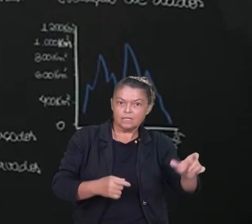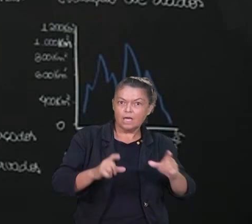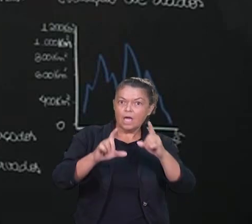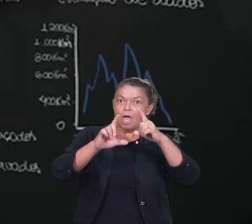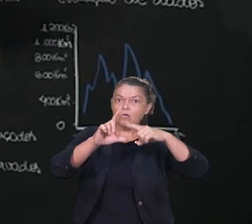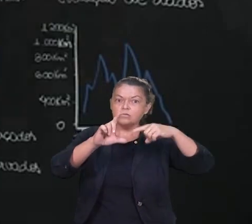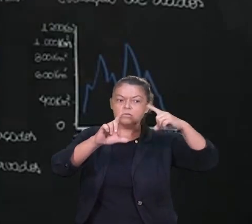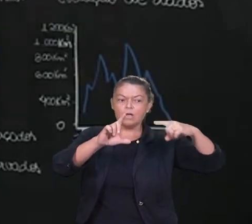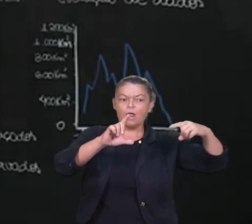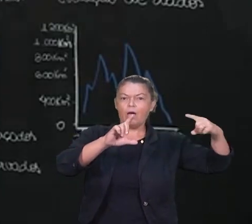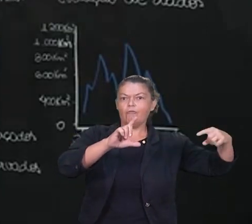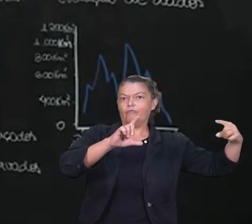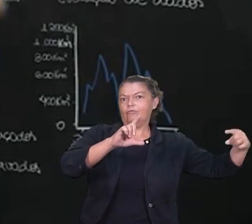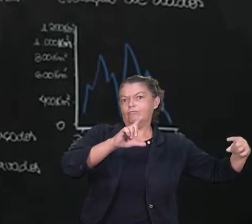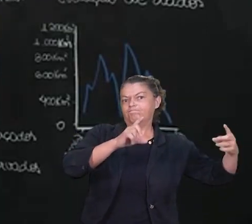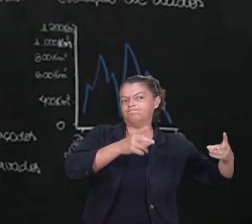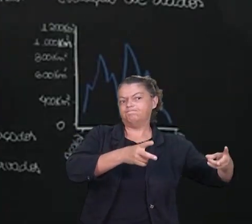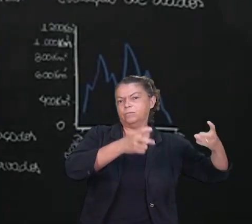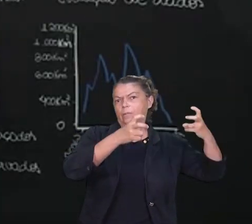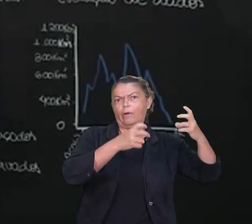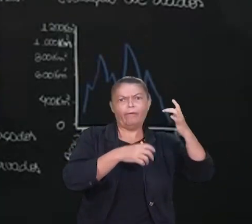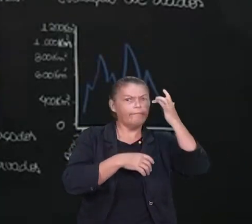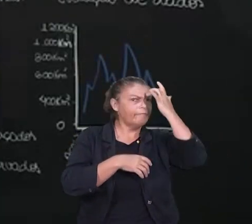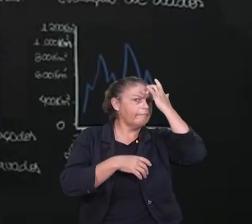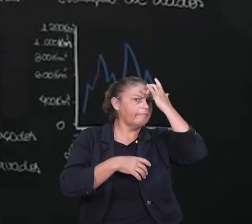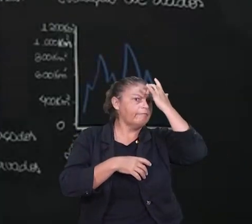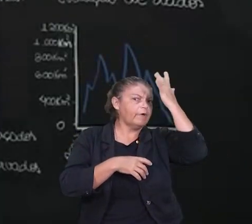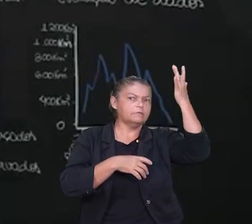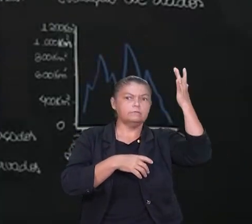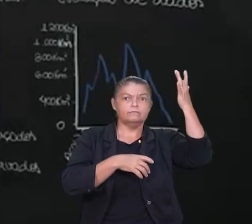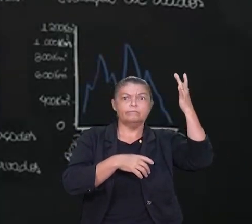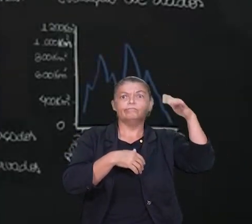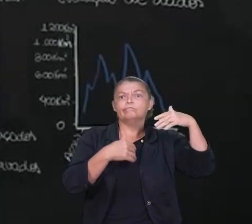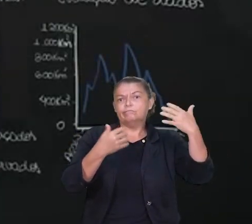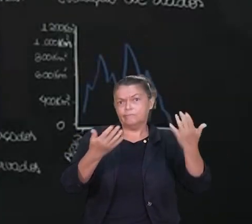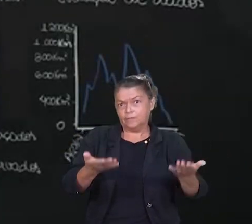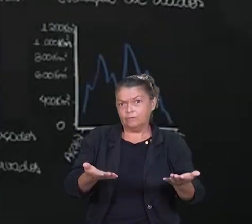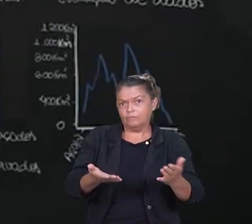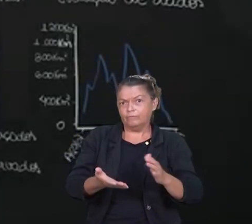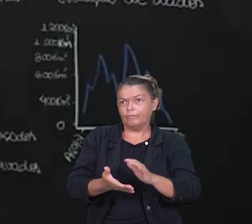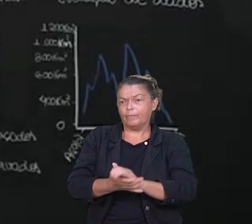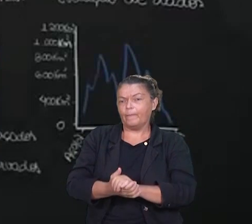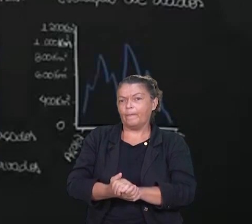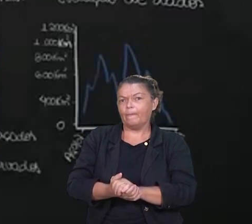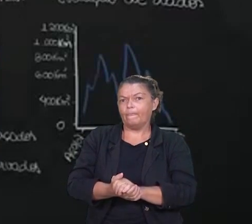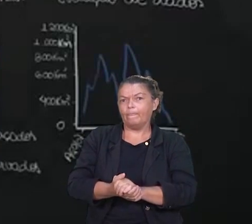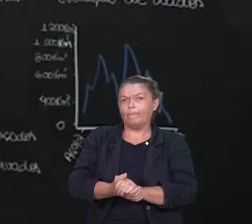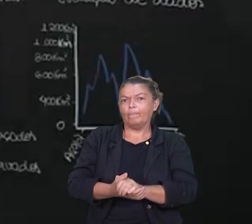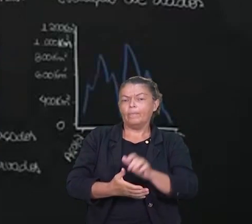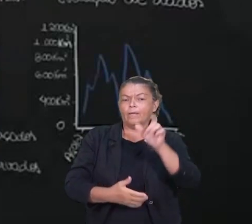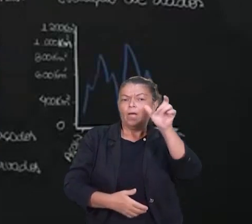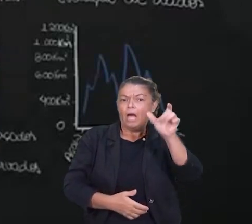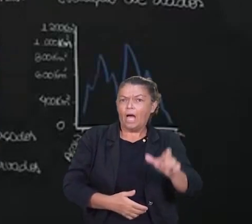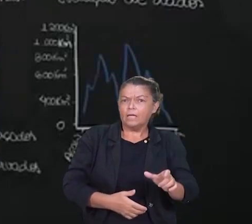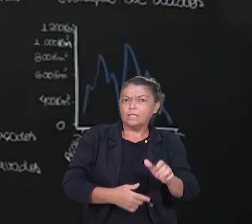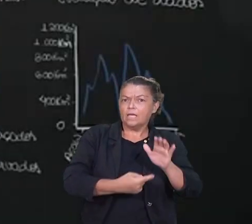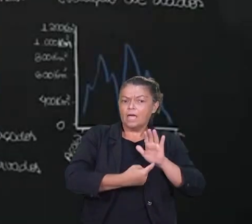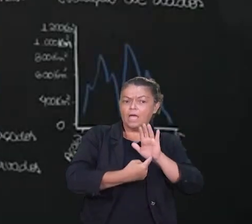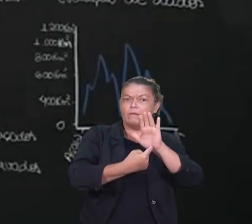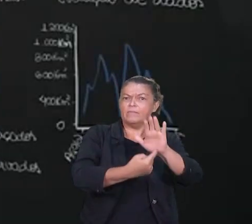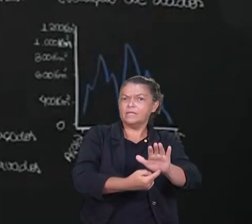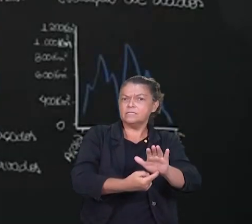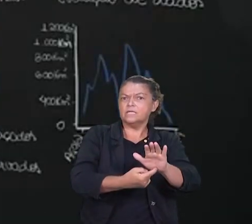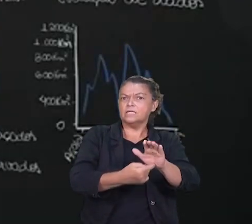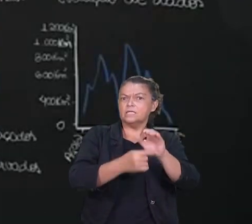facilitar a leitura do conteúdo. Qual conteúdo? O conteúdo da tabela. Então, já que ele representa as informações de maneira